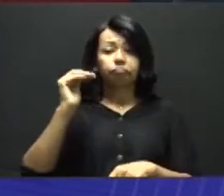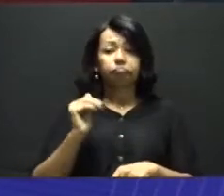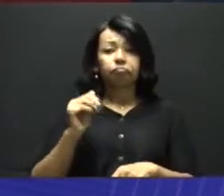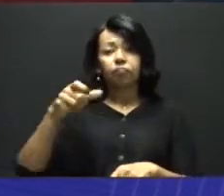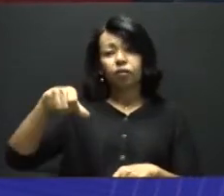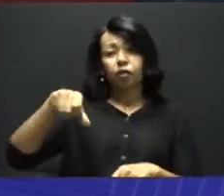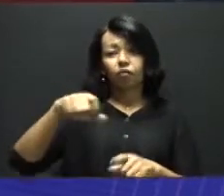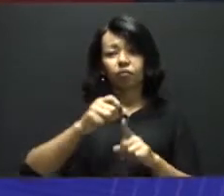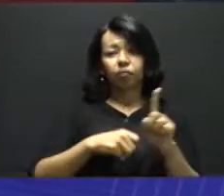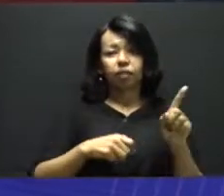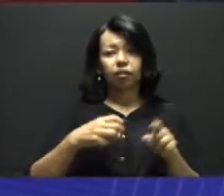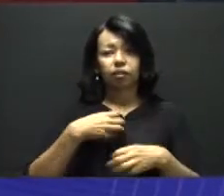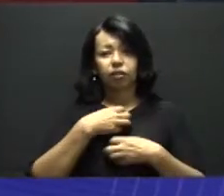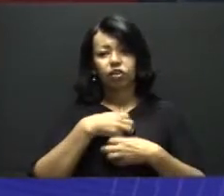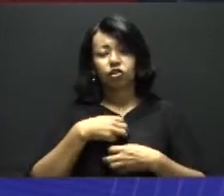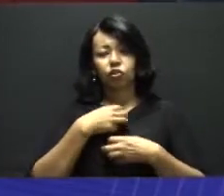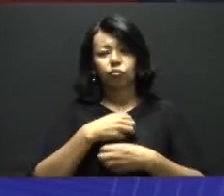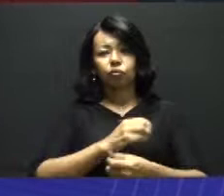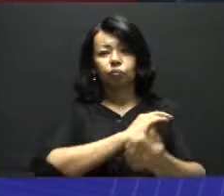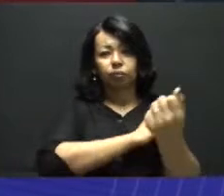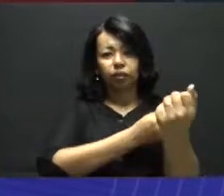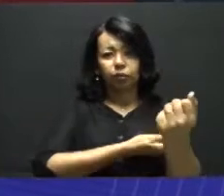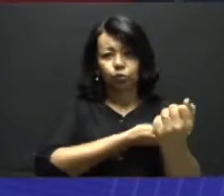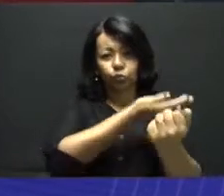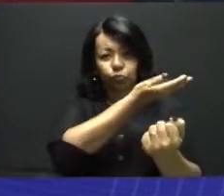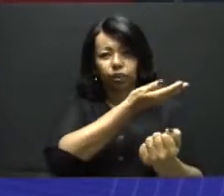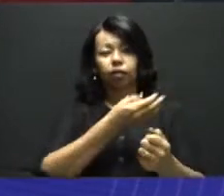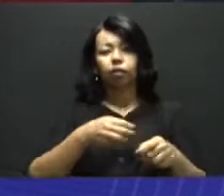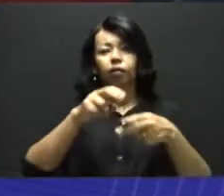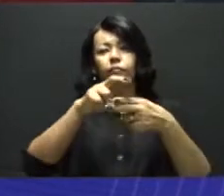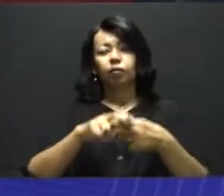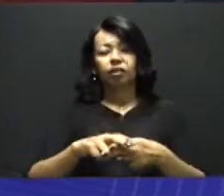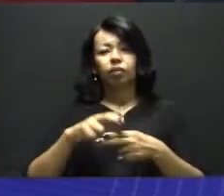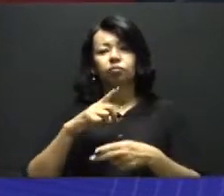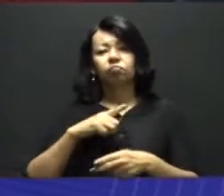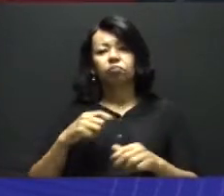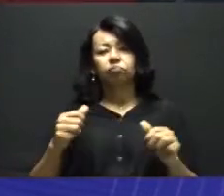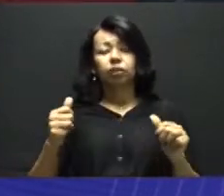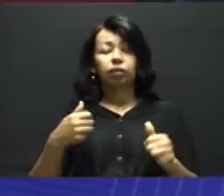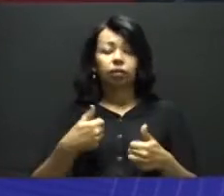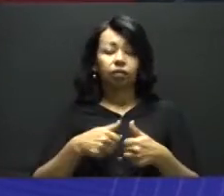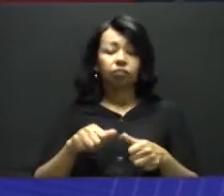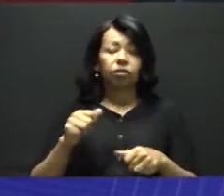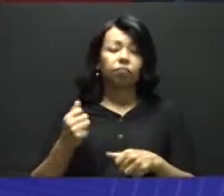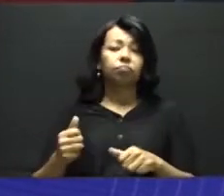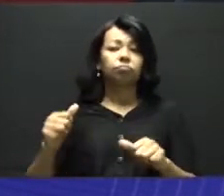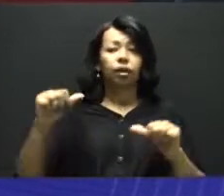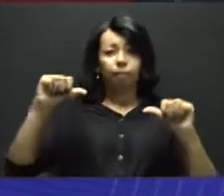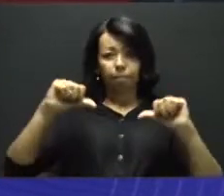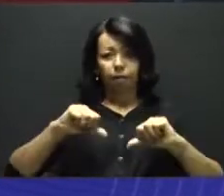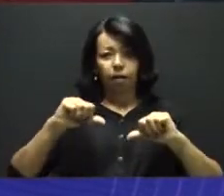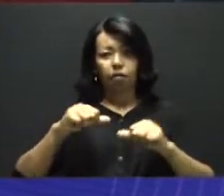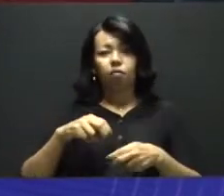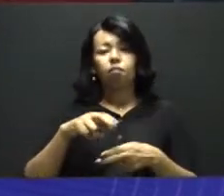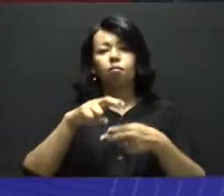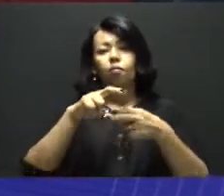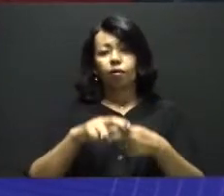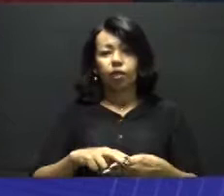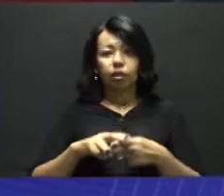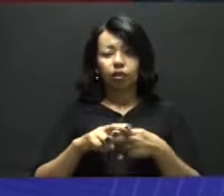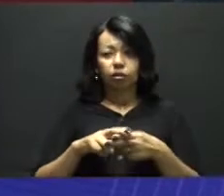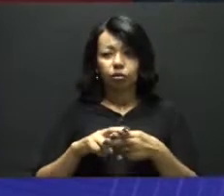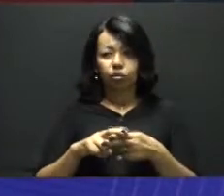sentiu sua pressão subir e por isso passou muito mal por conta desse episódio